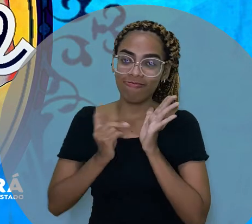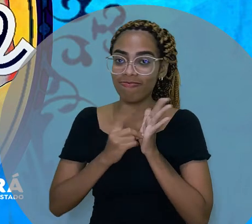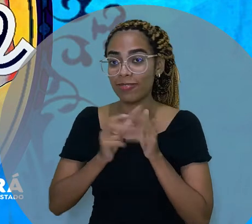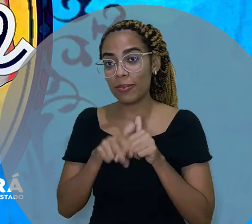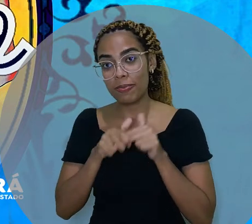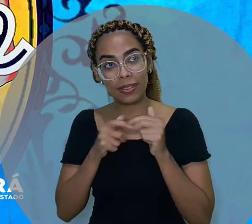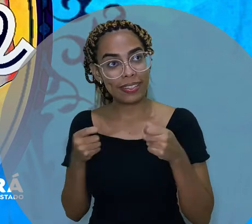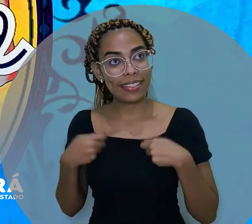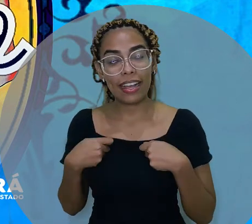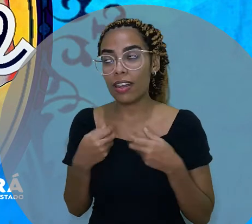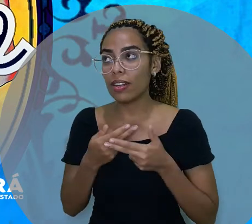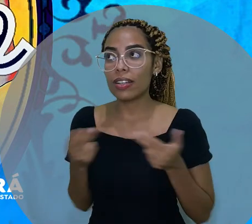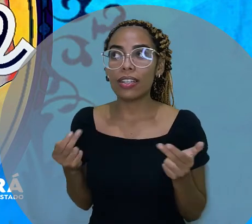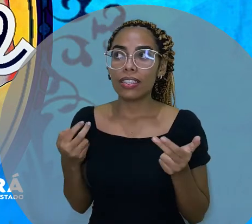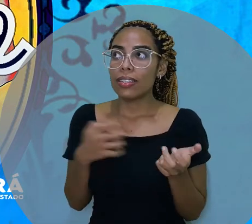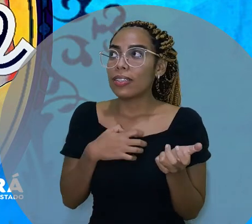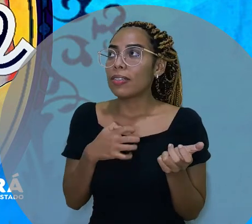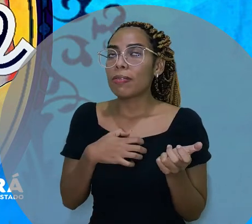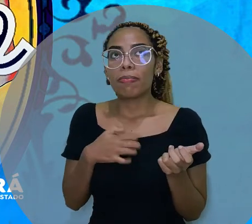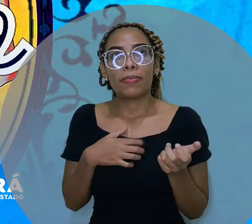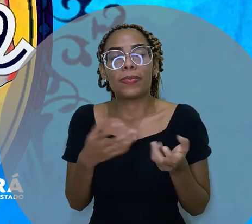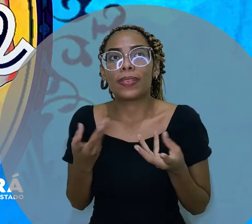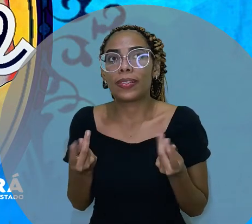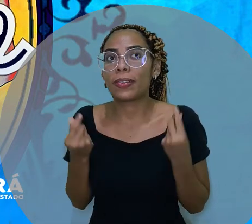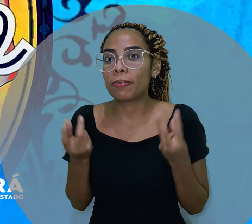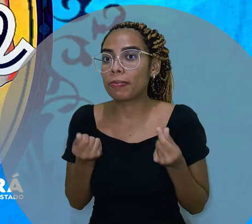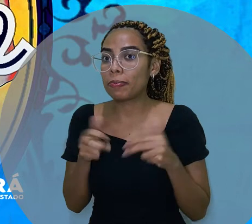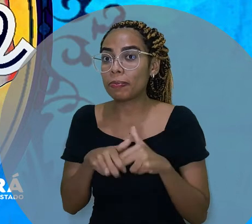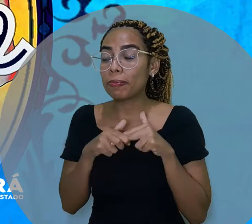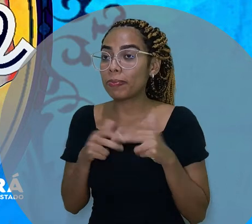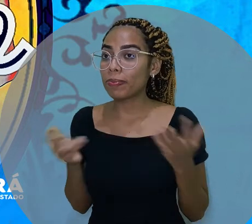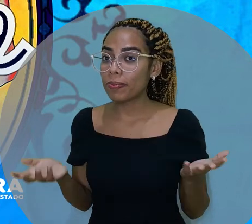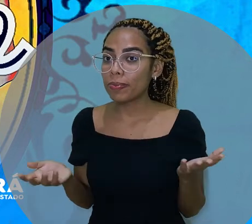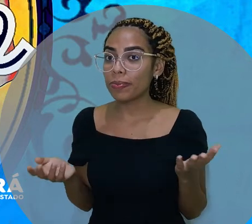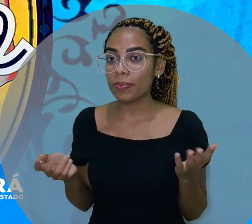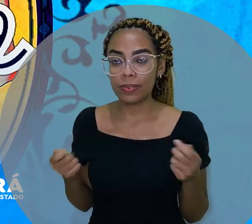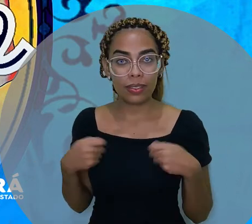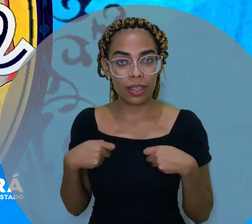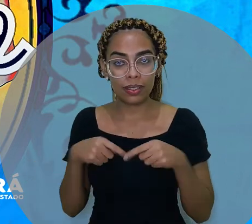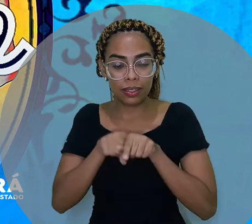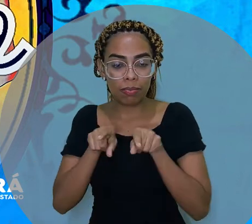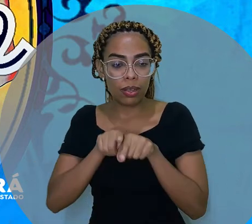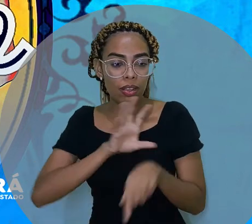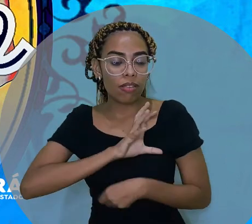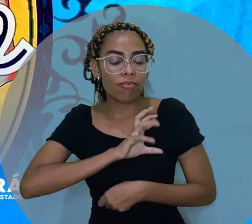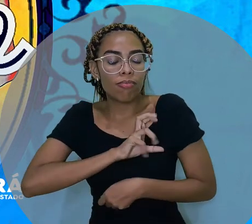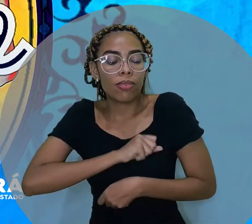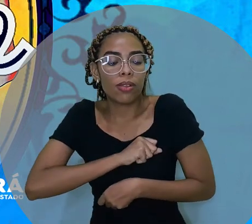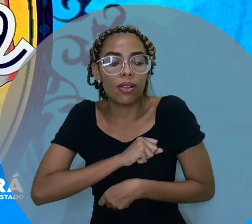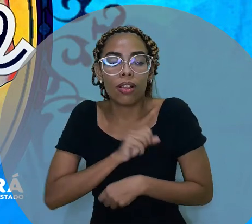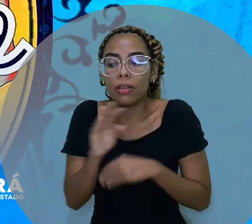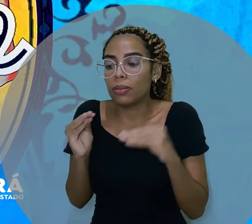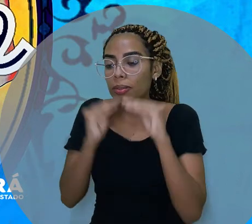um enorme carinho pelo desconhecido e fantasiava situações de profundo reconhecimento.